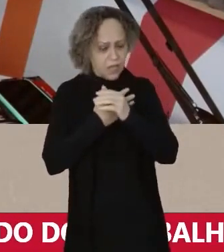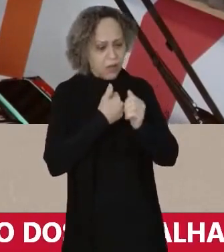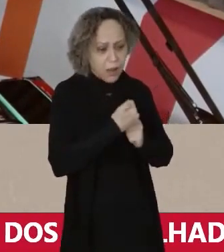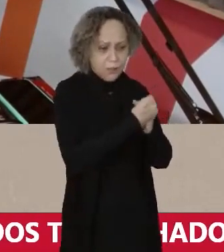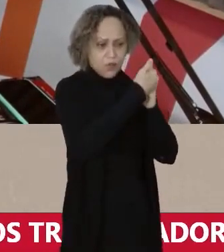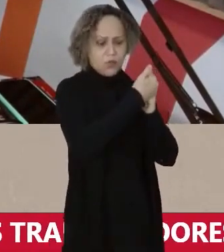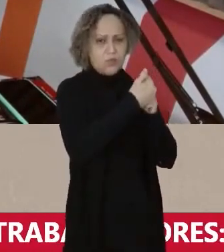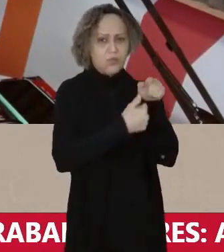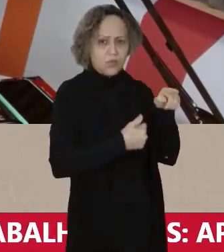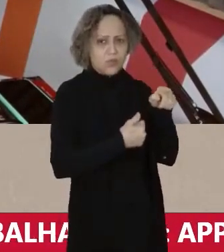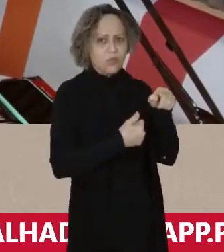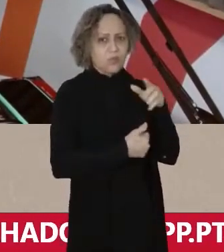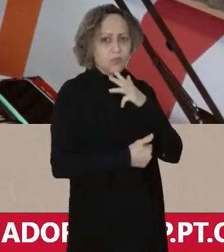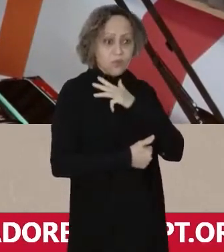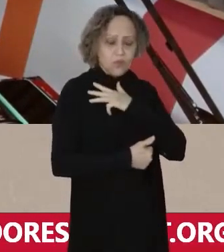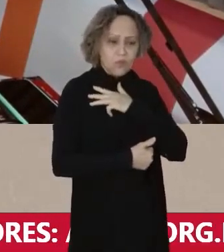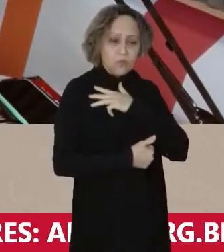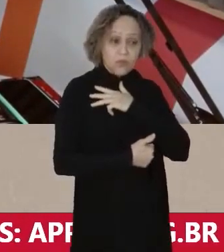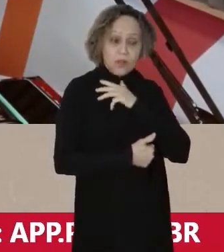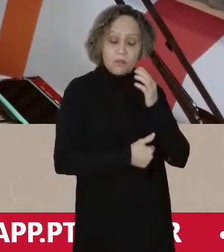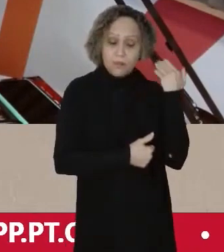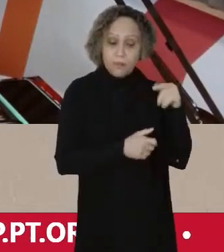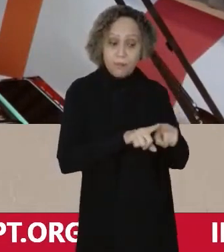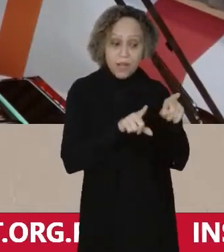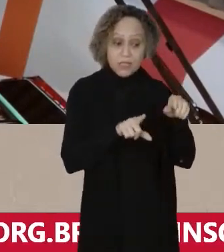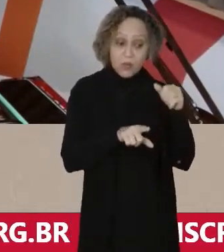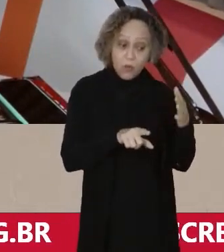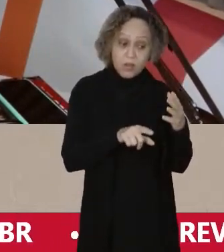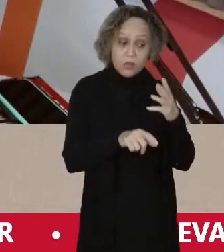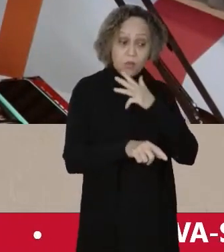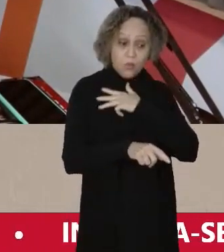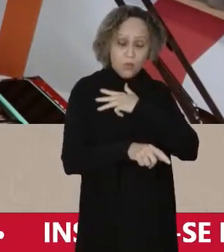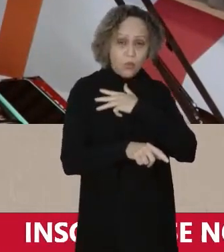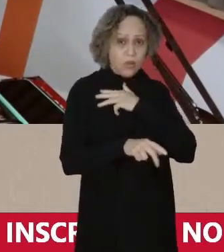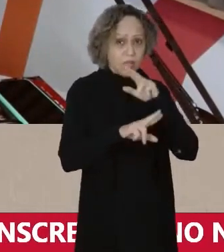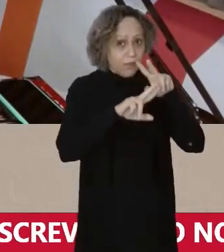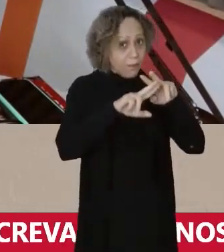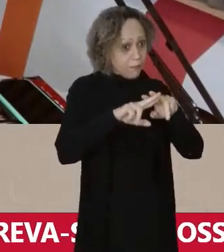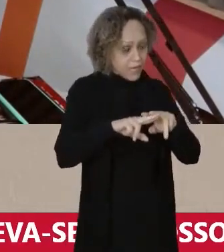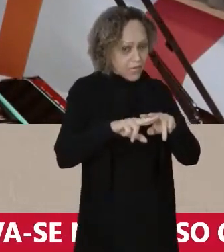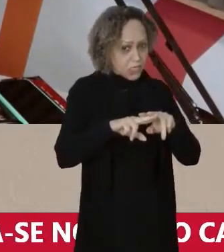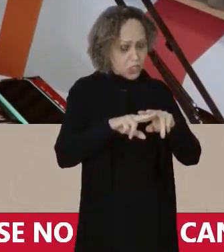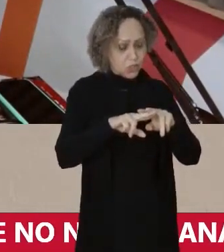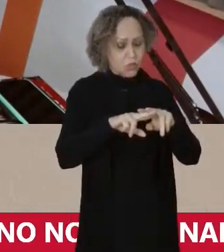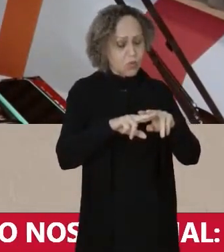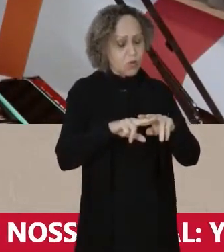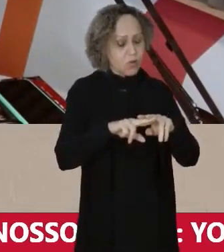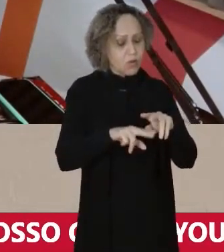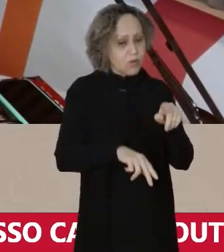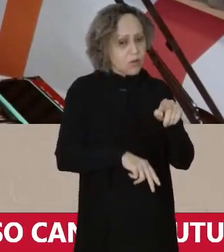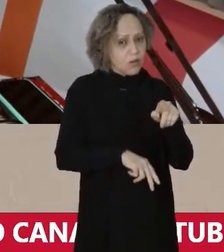preso, não foi visitá-lo. E digo mais, se o presidente Lula estivesse no poder, a Igreja Universal não estaria sendo expulsa de Angola como está sendo